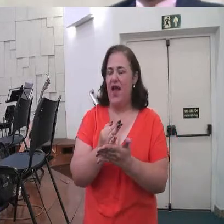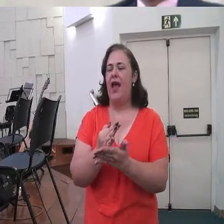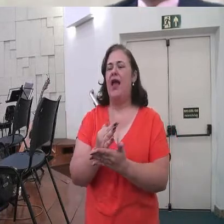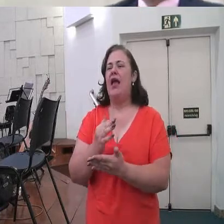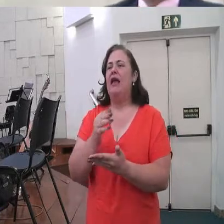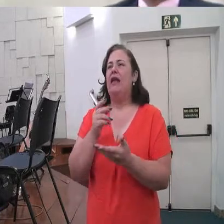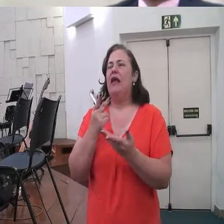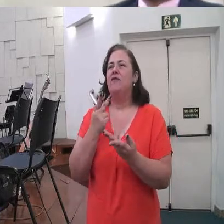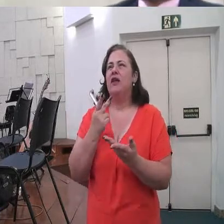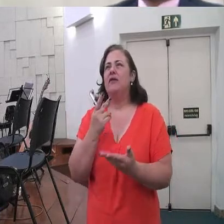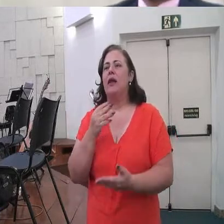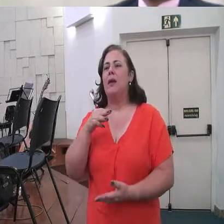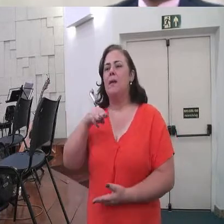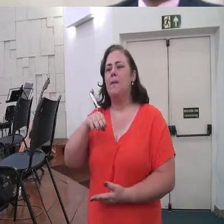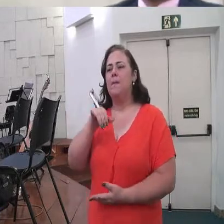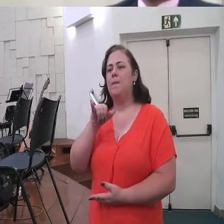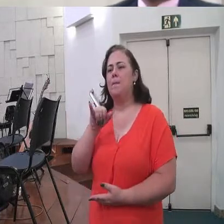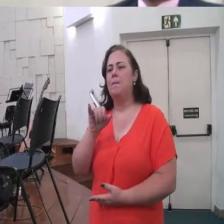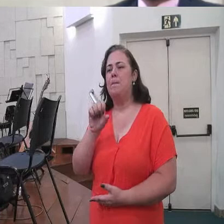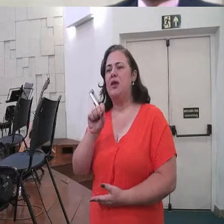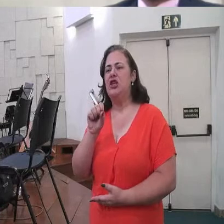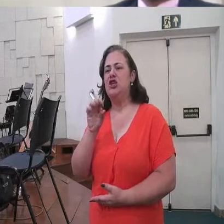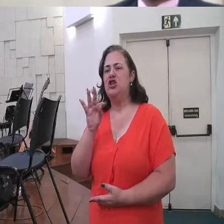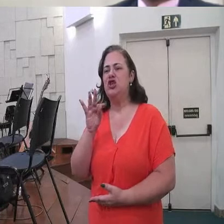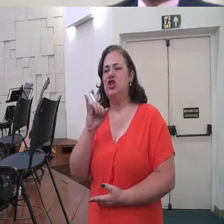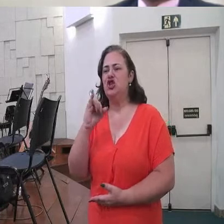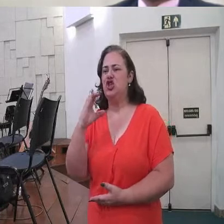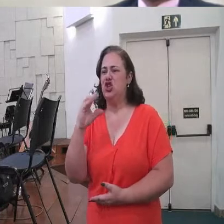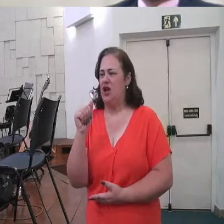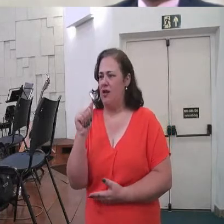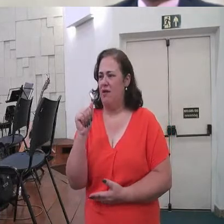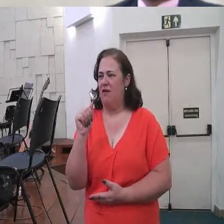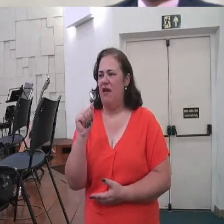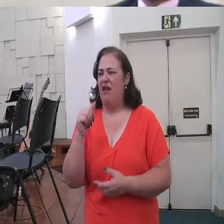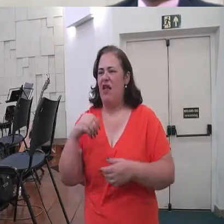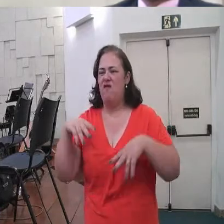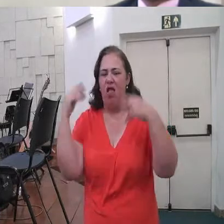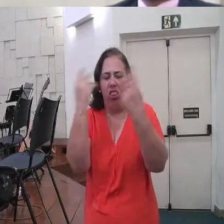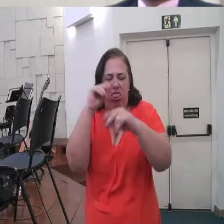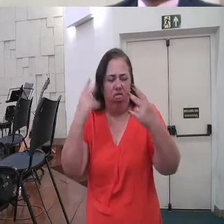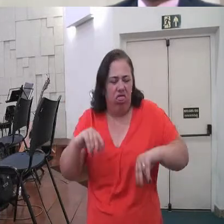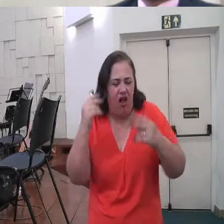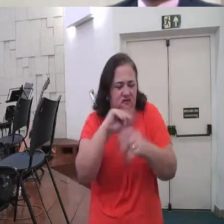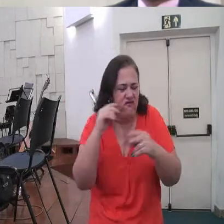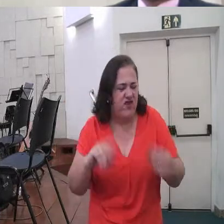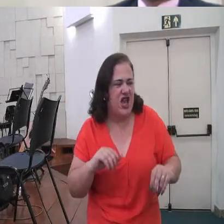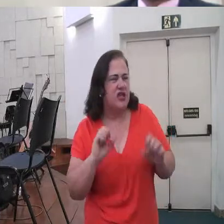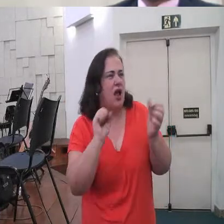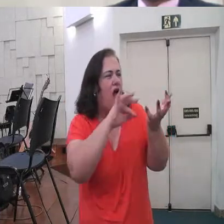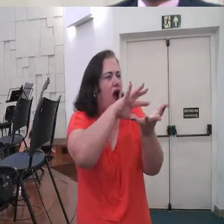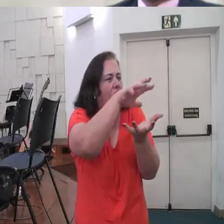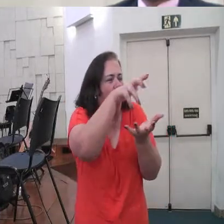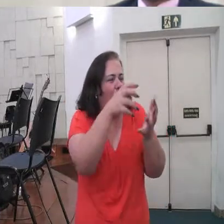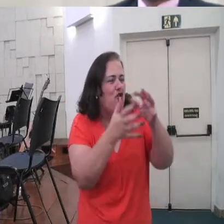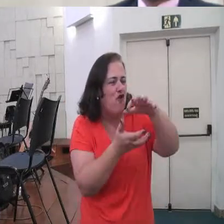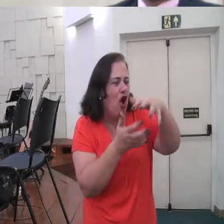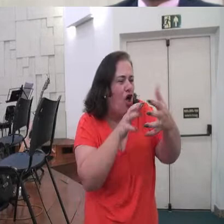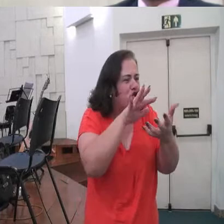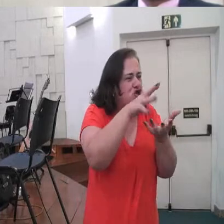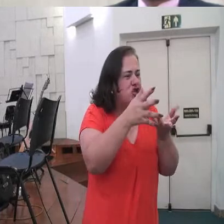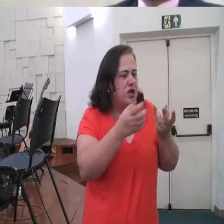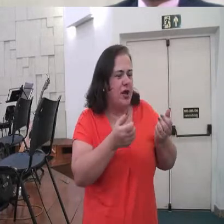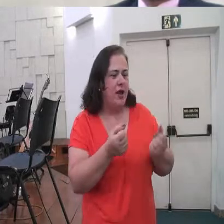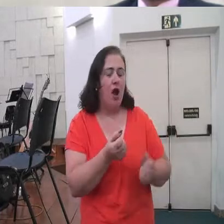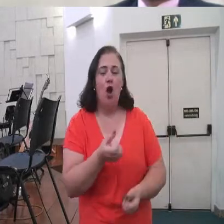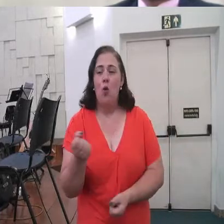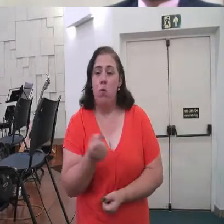professam esse tipo de fé. Por exemplo, é a fé das mandingas, é a fé da astrologia, é a fé dos búzios,